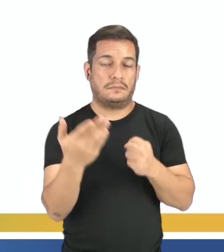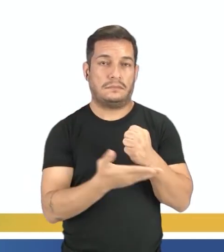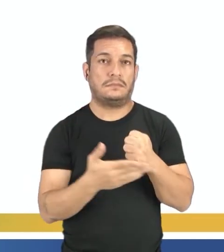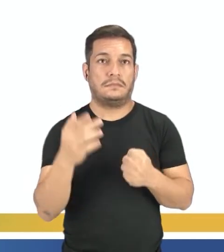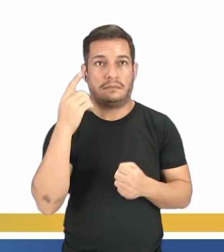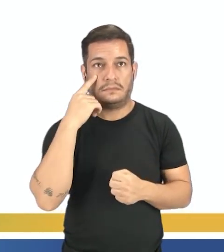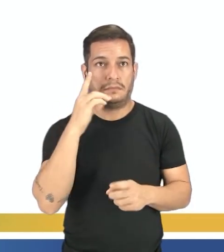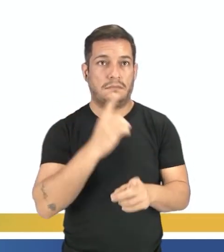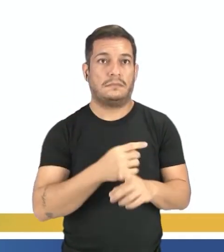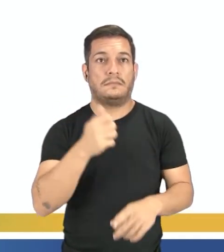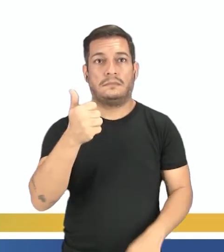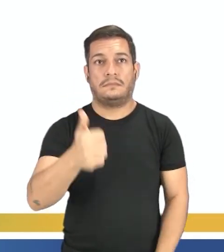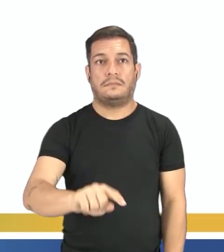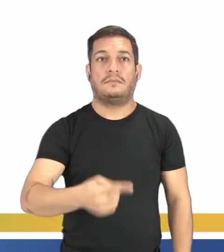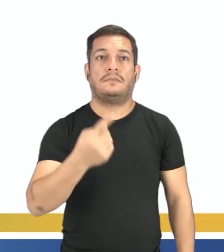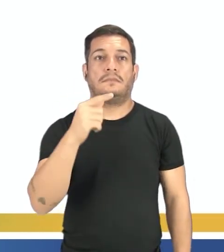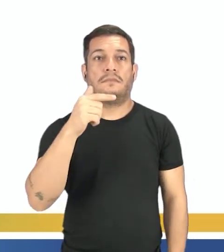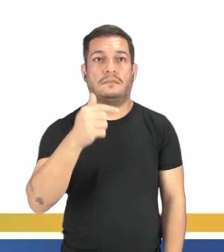acabamos de encontrar que é